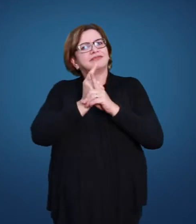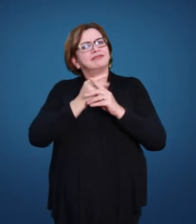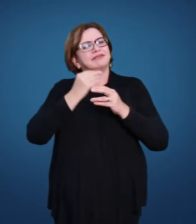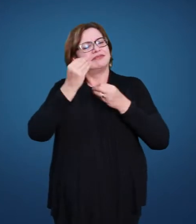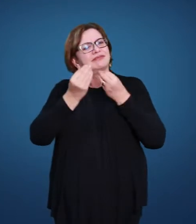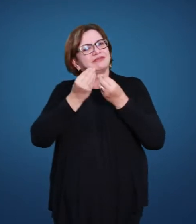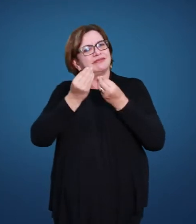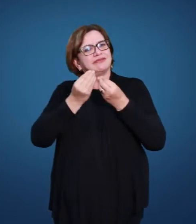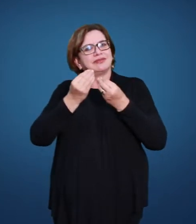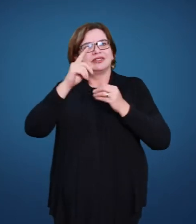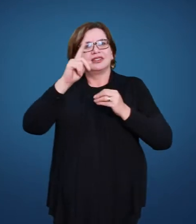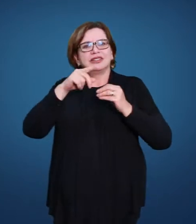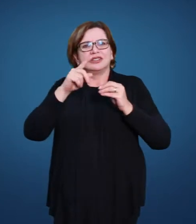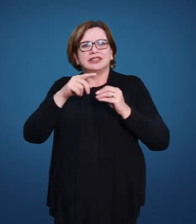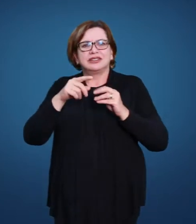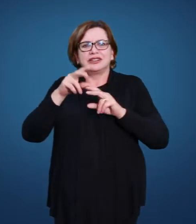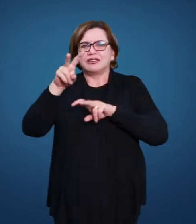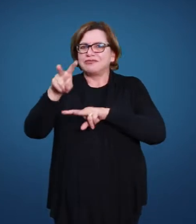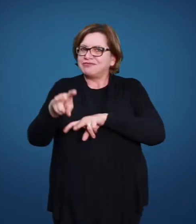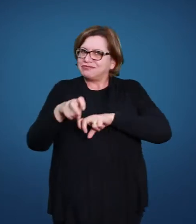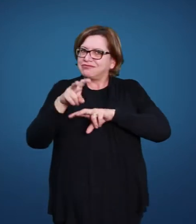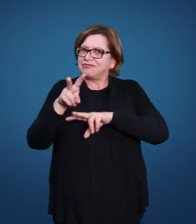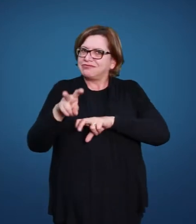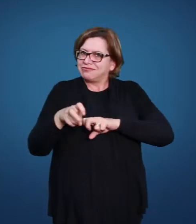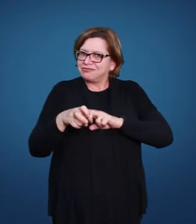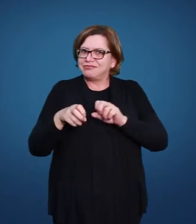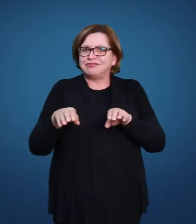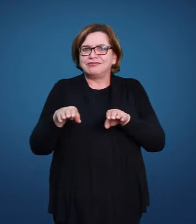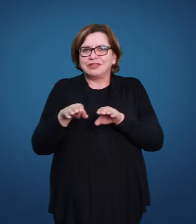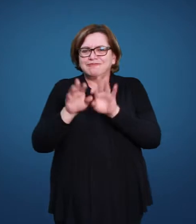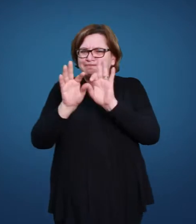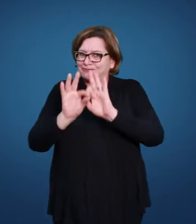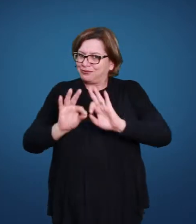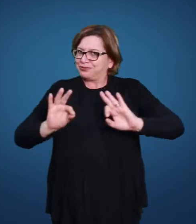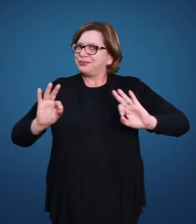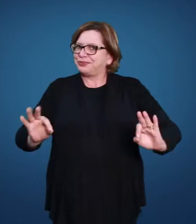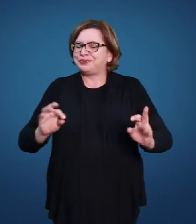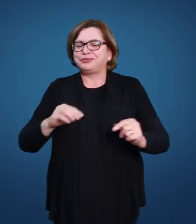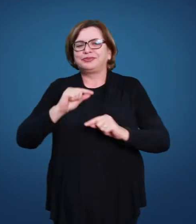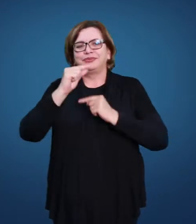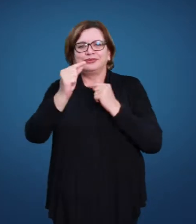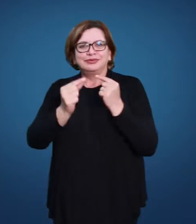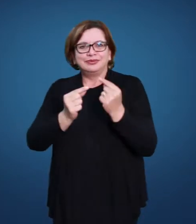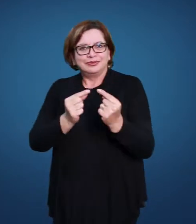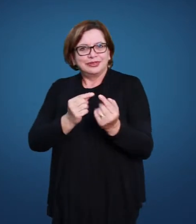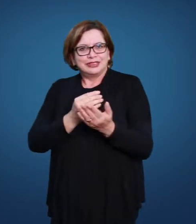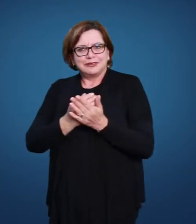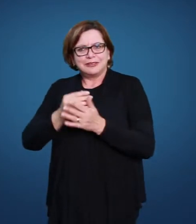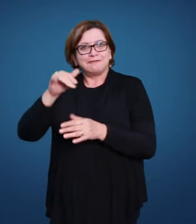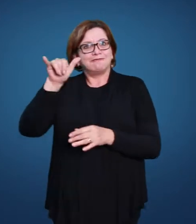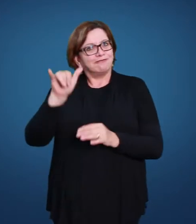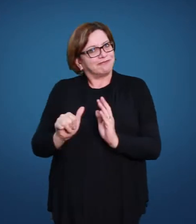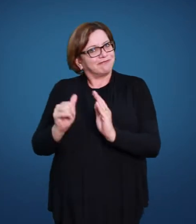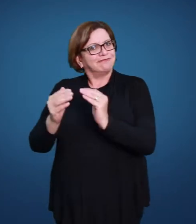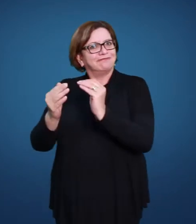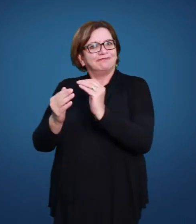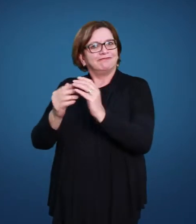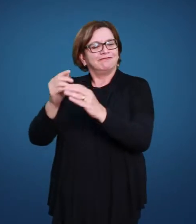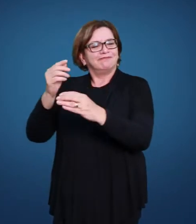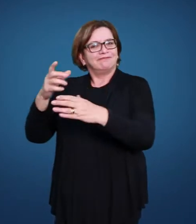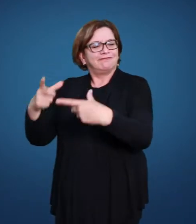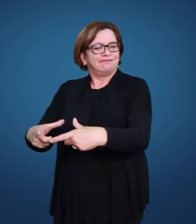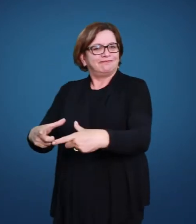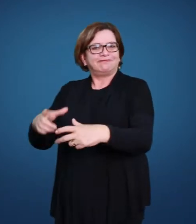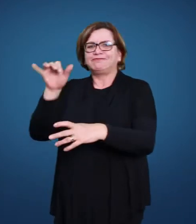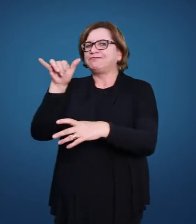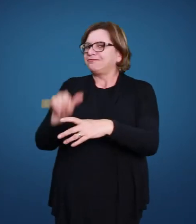mecanismos, que nós chamamos de agricultura e pecuária rudimentar, e por meio disso ele começa a fixar residência em alguns